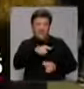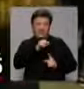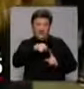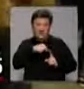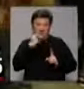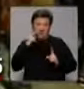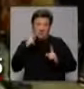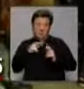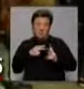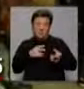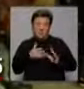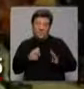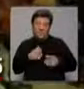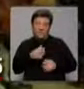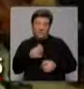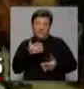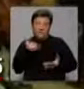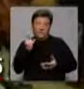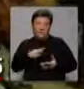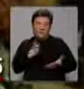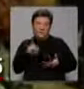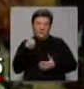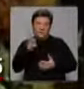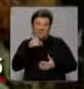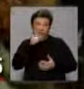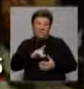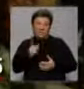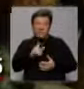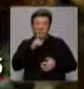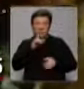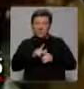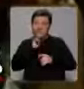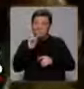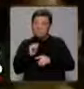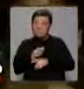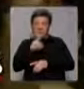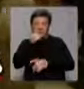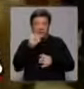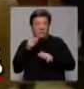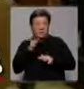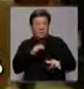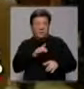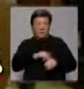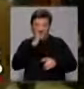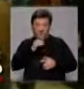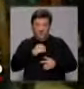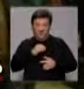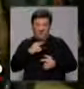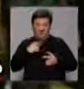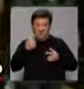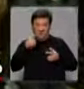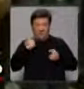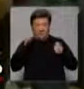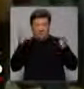encontramos talvez 2000 3000 pessoas mas não é um mar de gente claro que se nós fecharmos um bocado o ângulo da